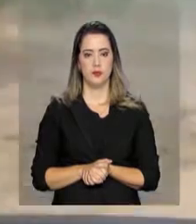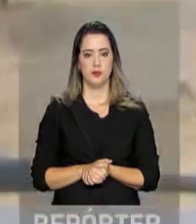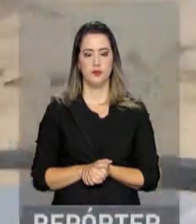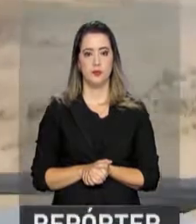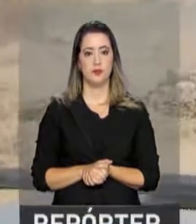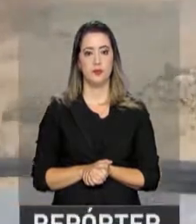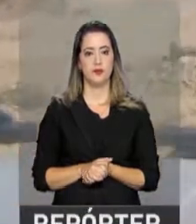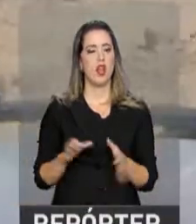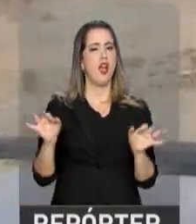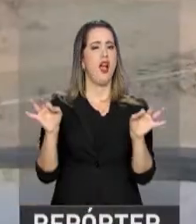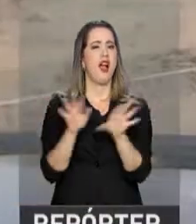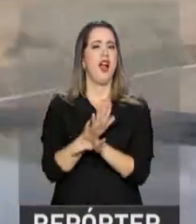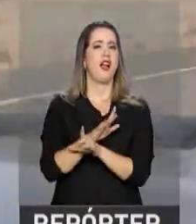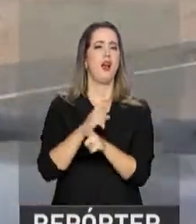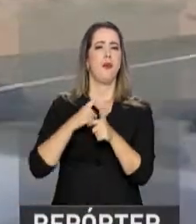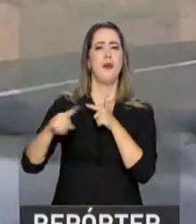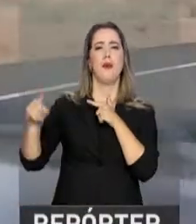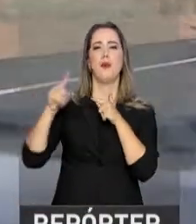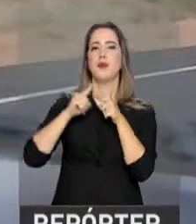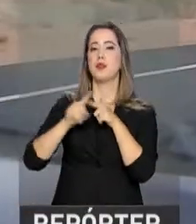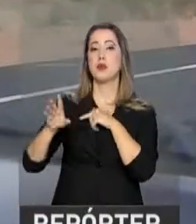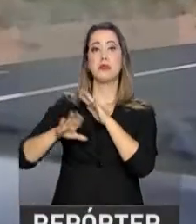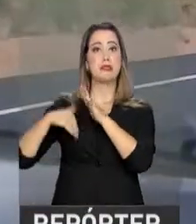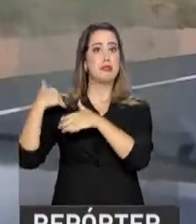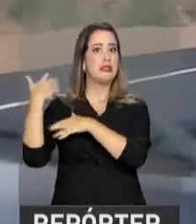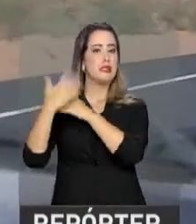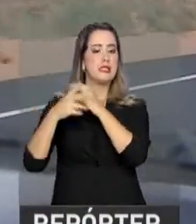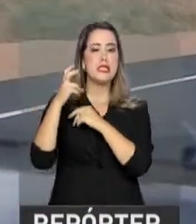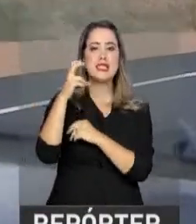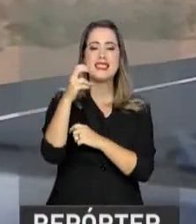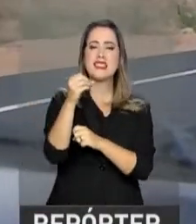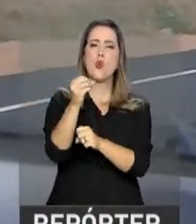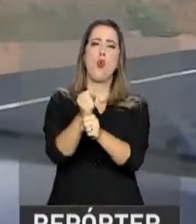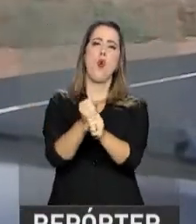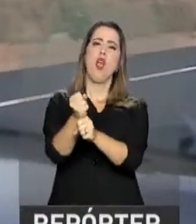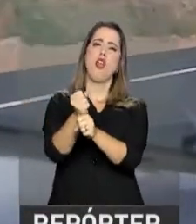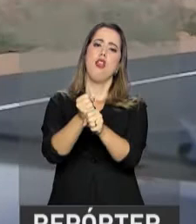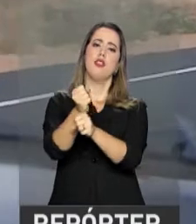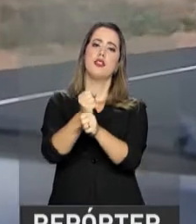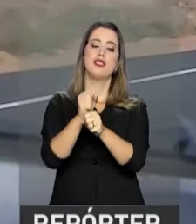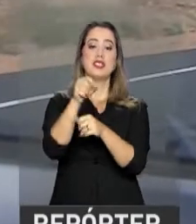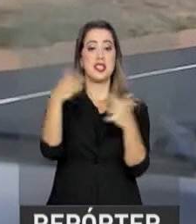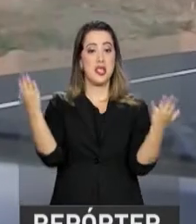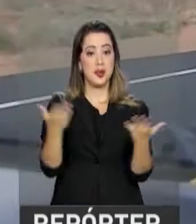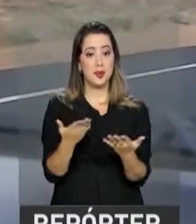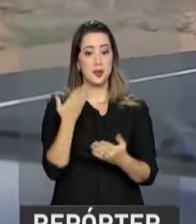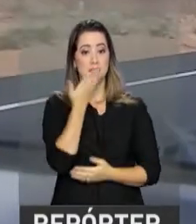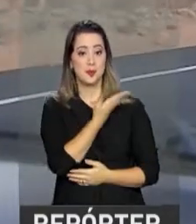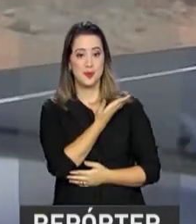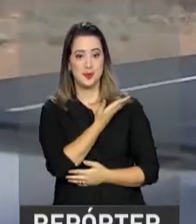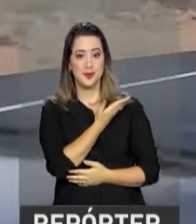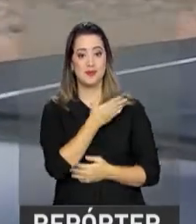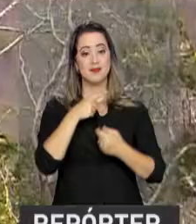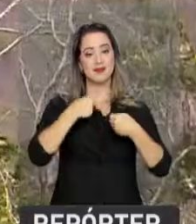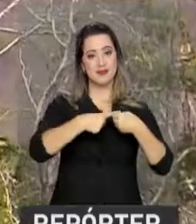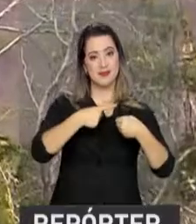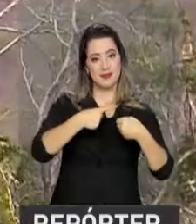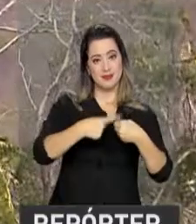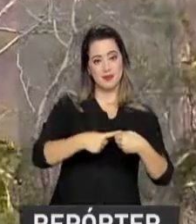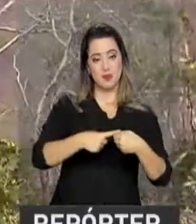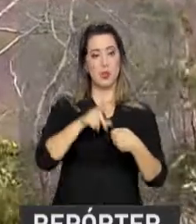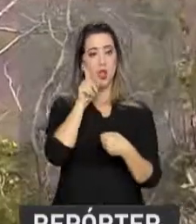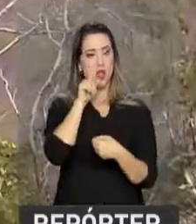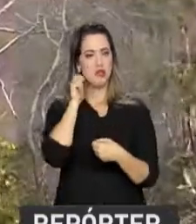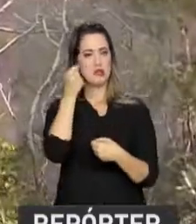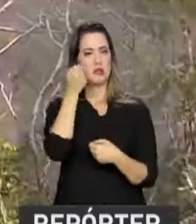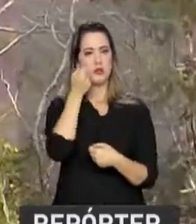acabou a terreiro depois de mais de 50 anos os moradores de canapí município do sertão alagoano